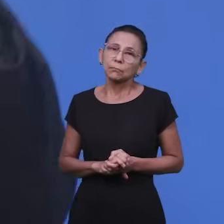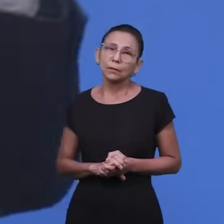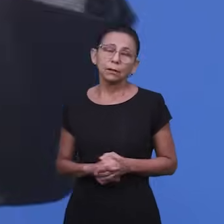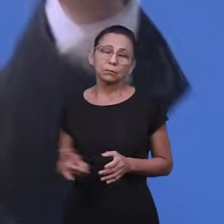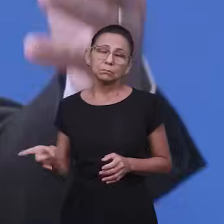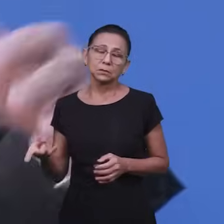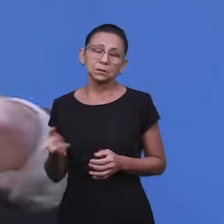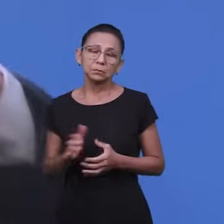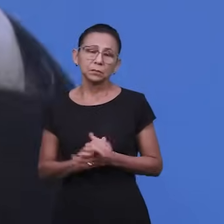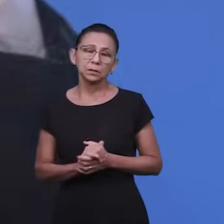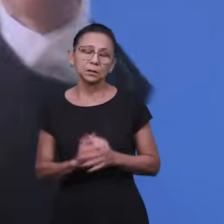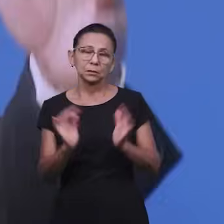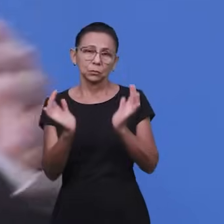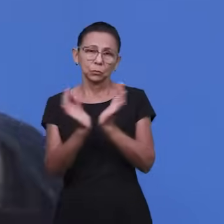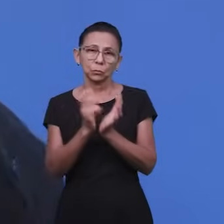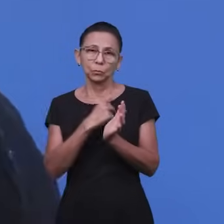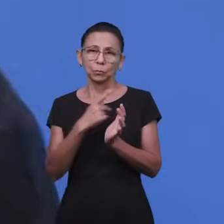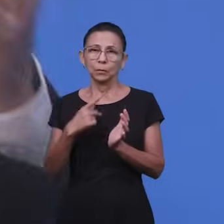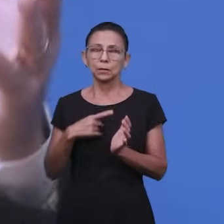nós tínhamos assim